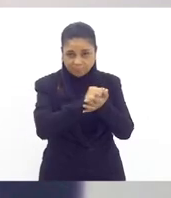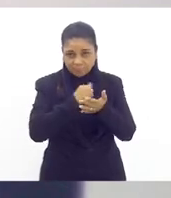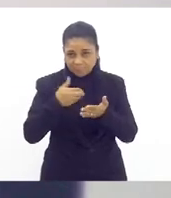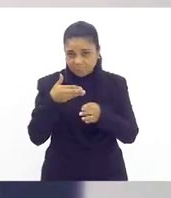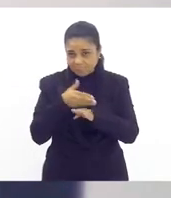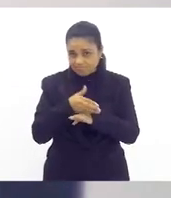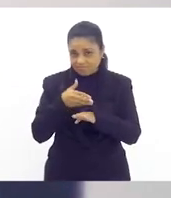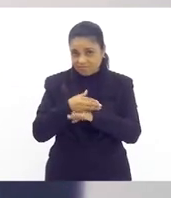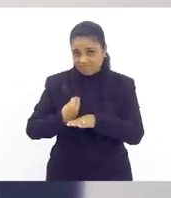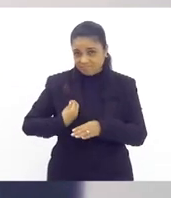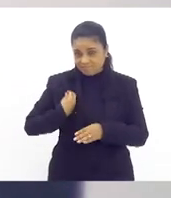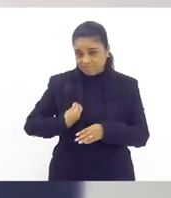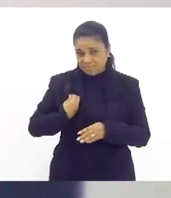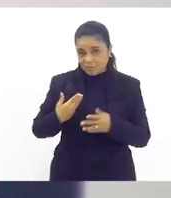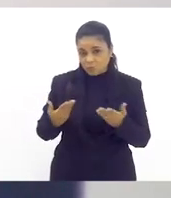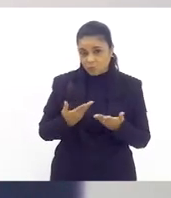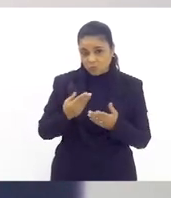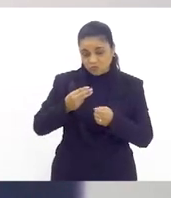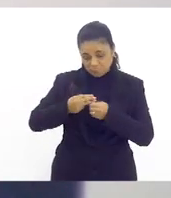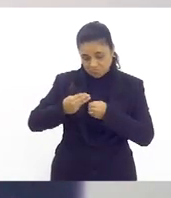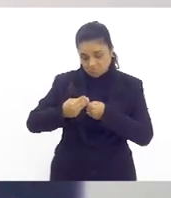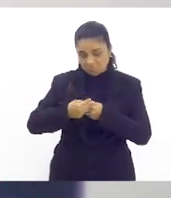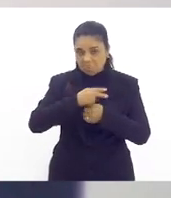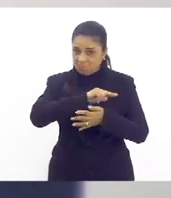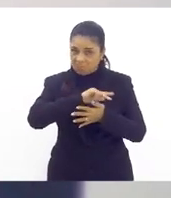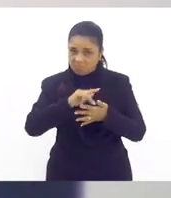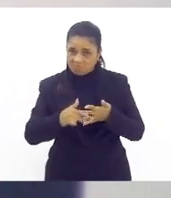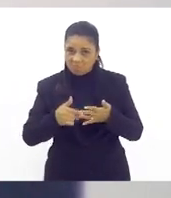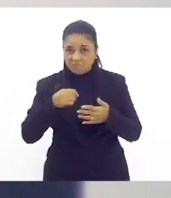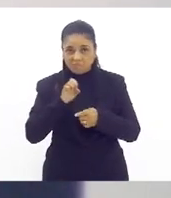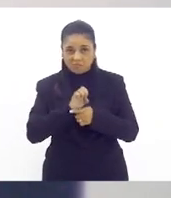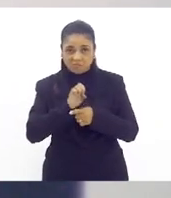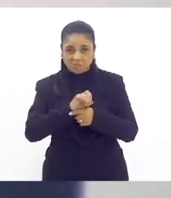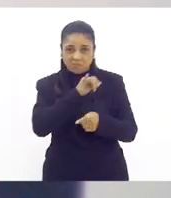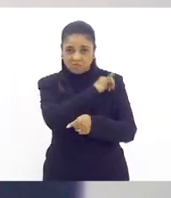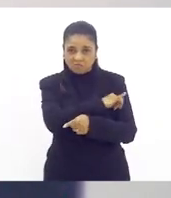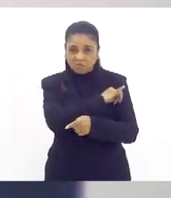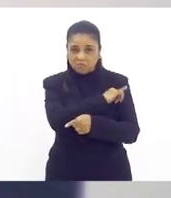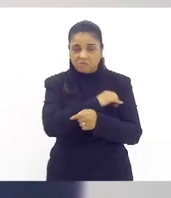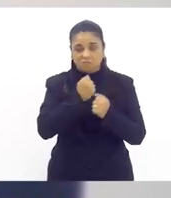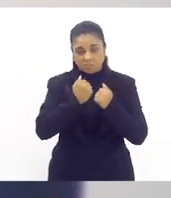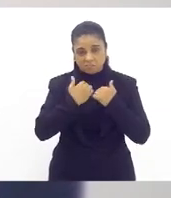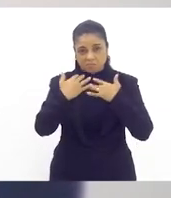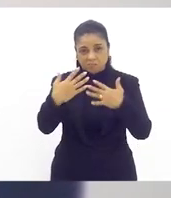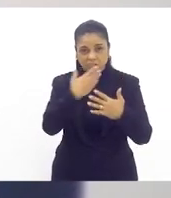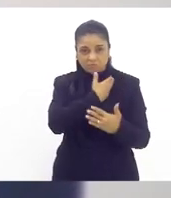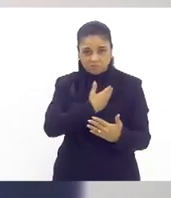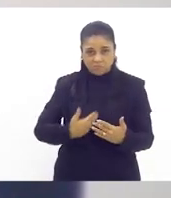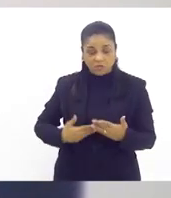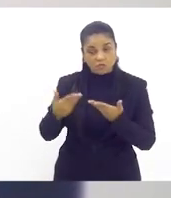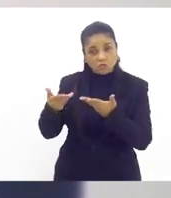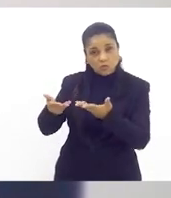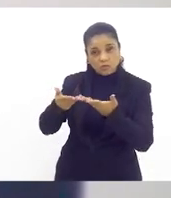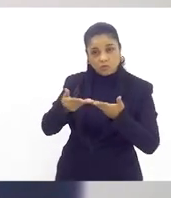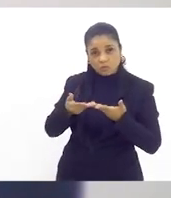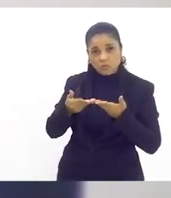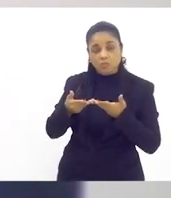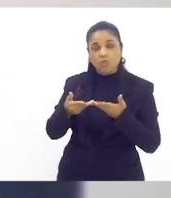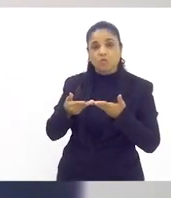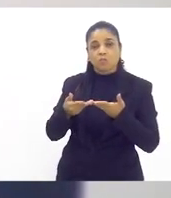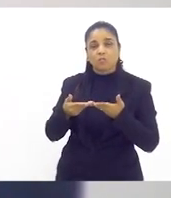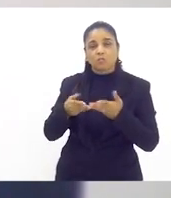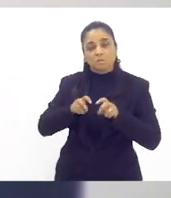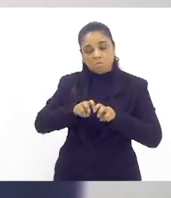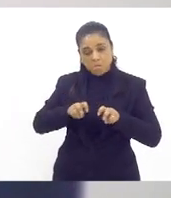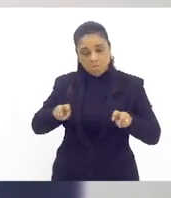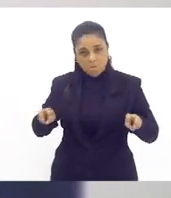dos mais diversos municípios aqui do Estado do Rio de Janeiro que tivesse tiveram presente na audiência a gente convidou também inclusive para fazer parte